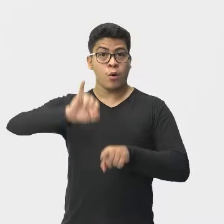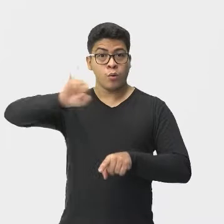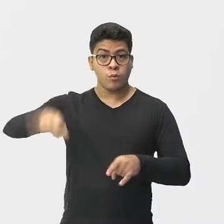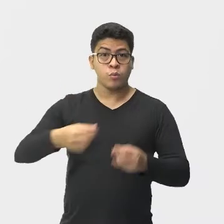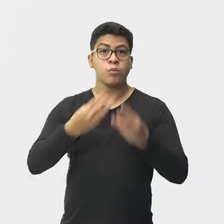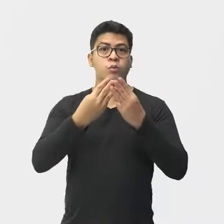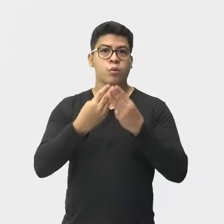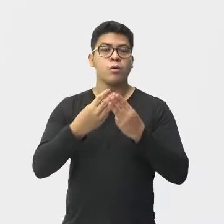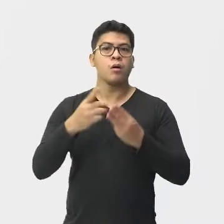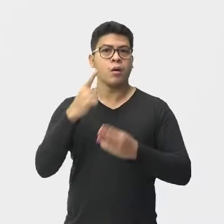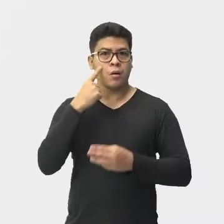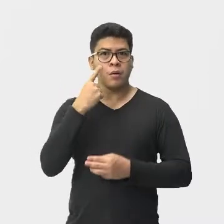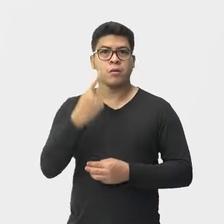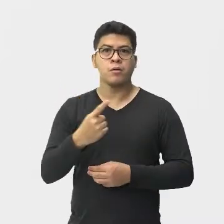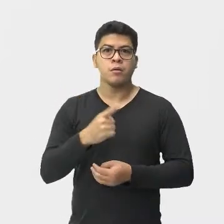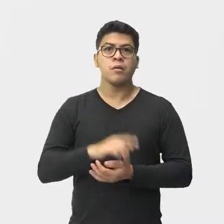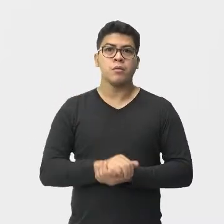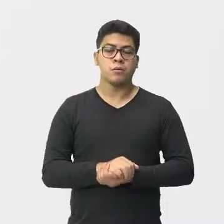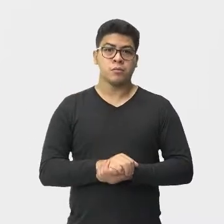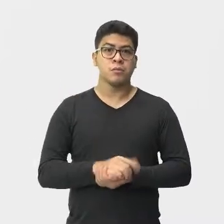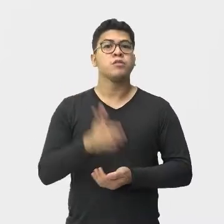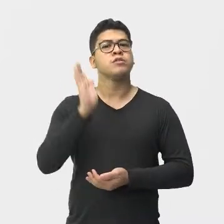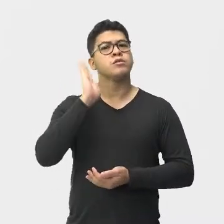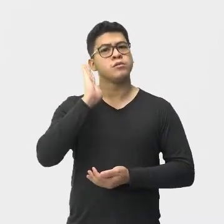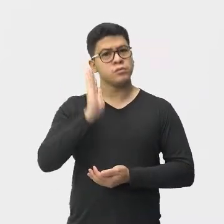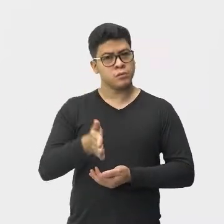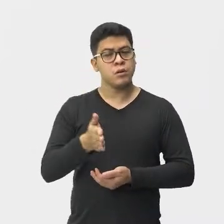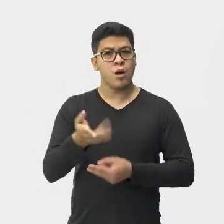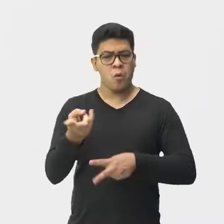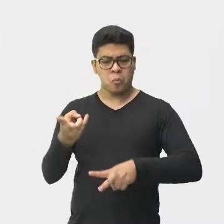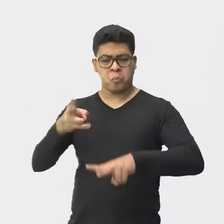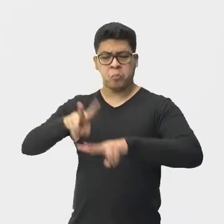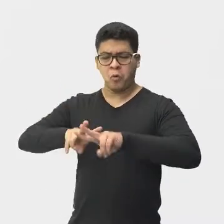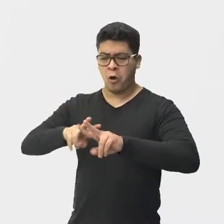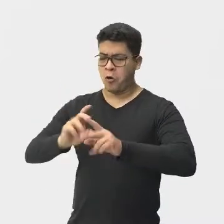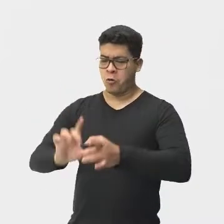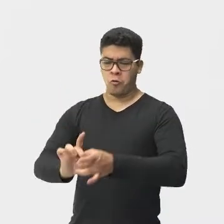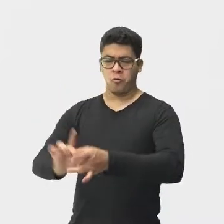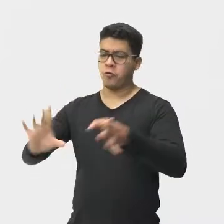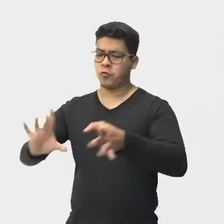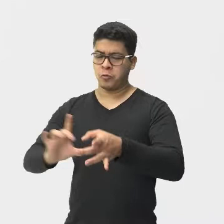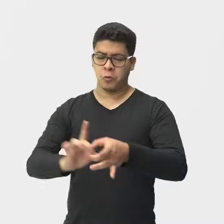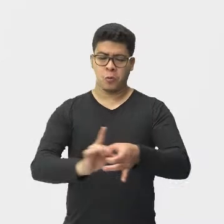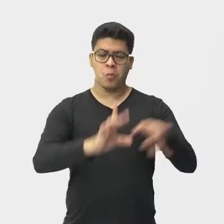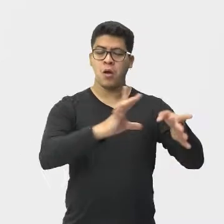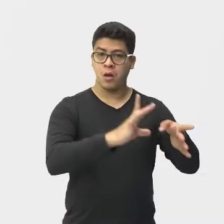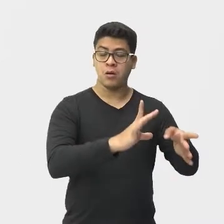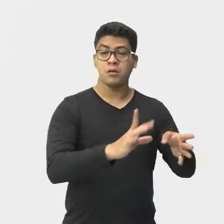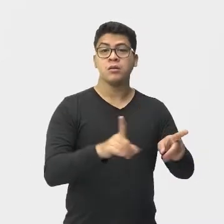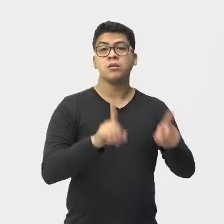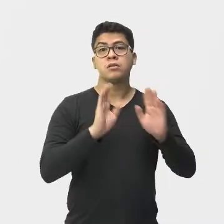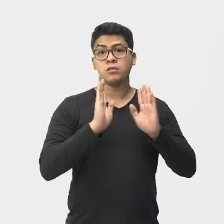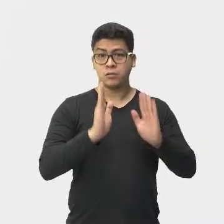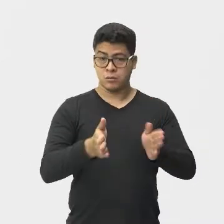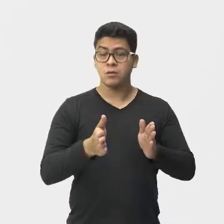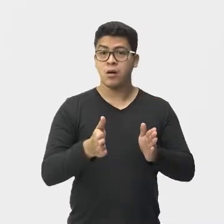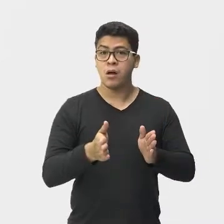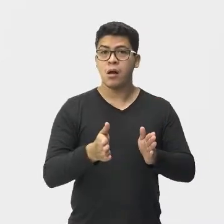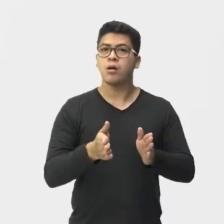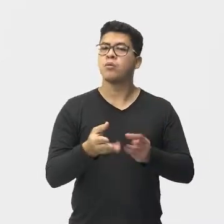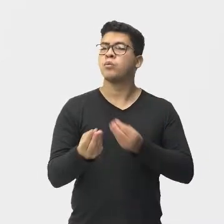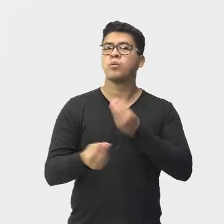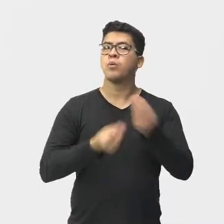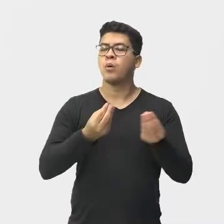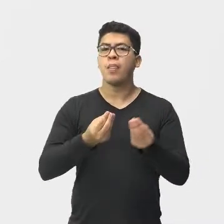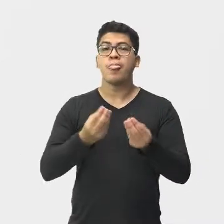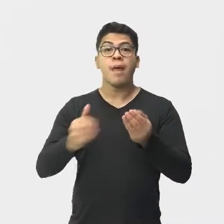dos campos de concentração, assunto que a gente já trabalhou nas nossas aulas anteriores. Enquanto isso, os Estados Unidos conseguiram